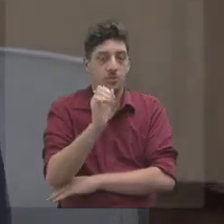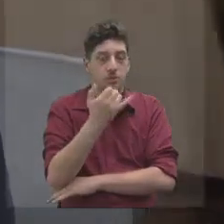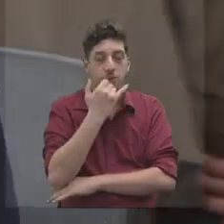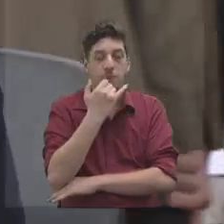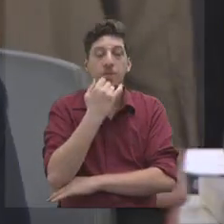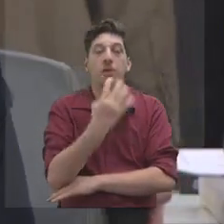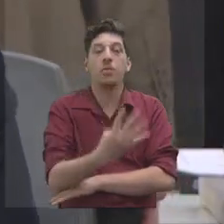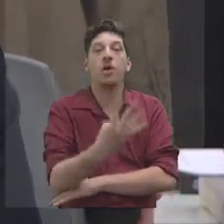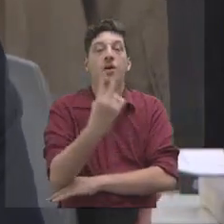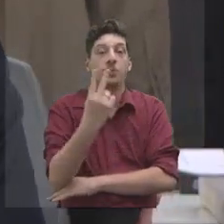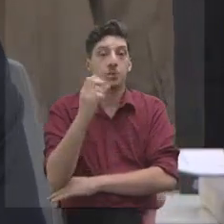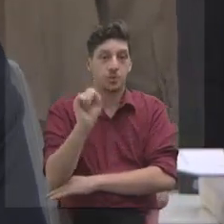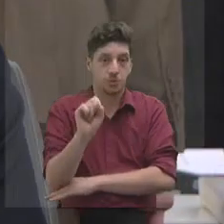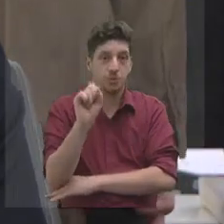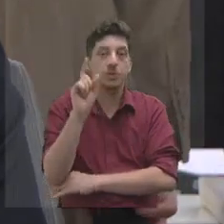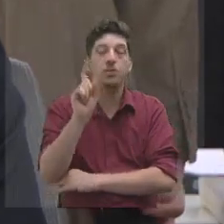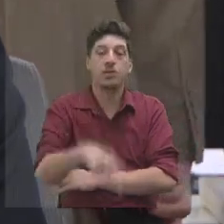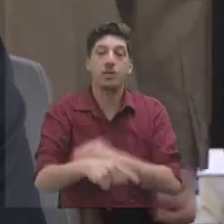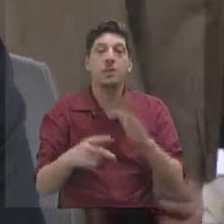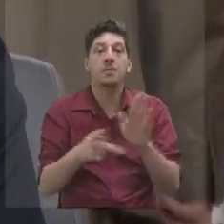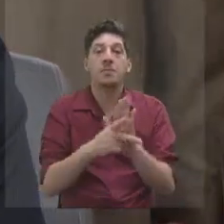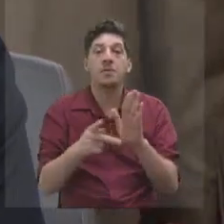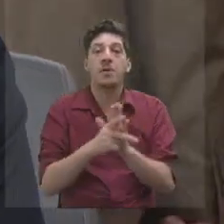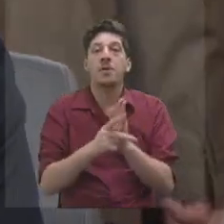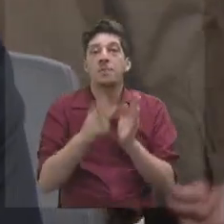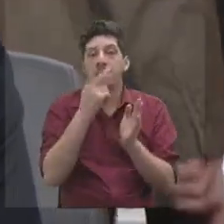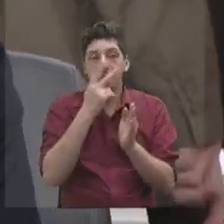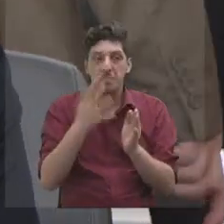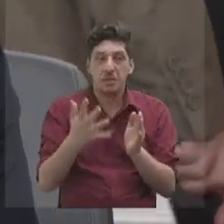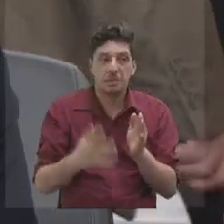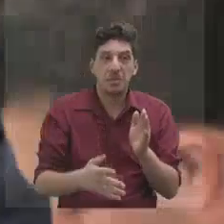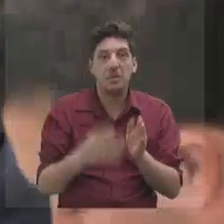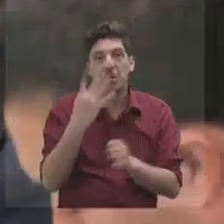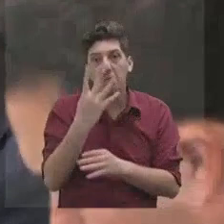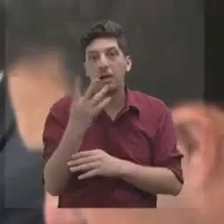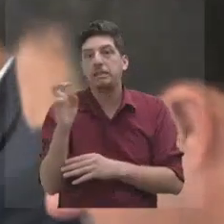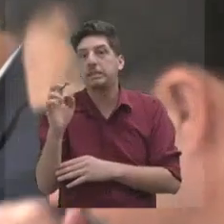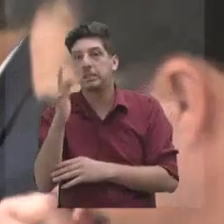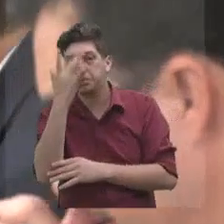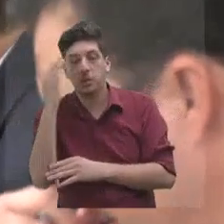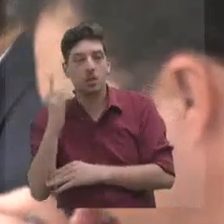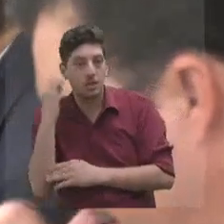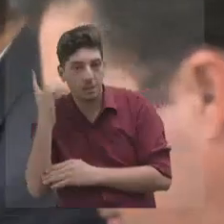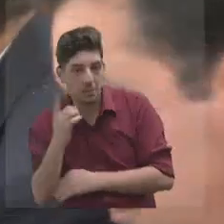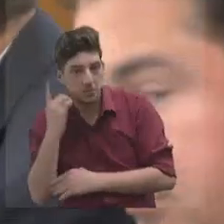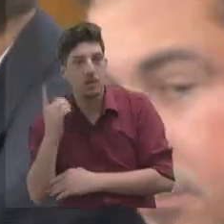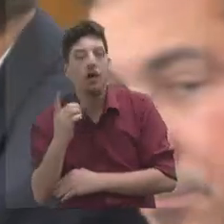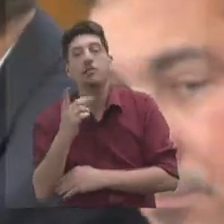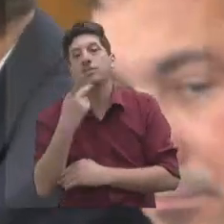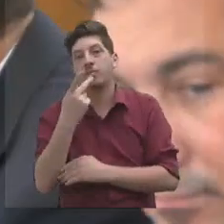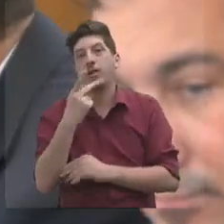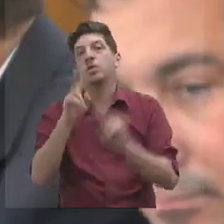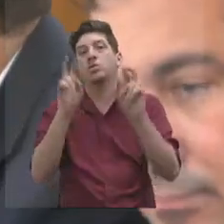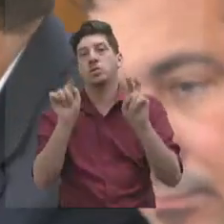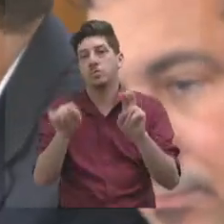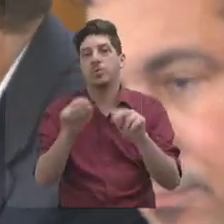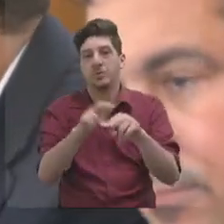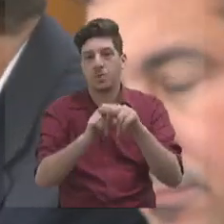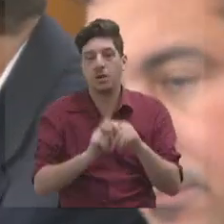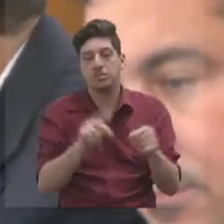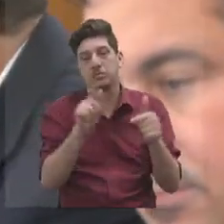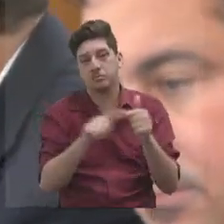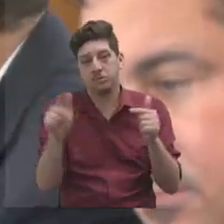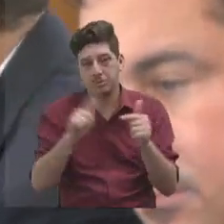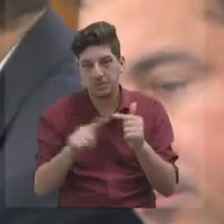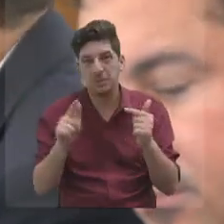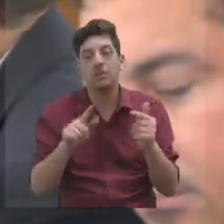engano objeto aí de requerimento de Talvez de quatro a cinco parlamentares pela situação né de degradação é uma